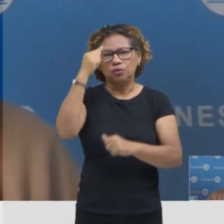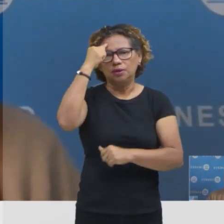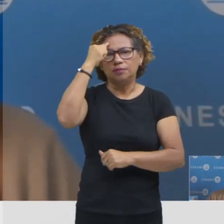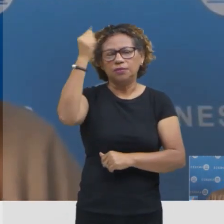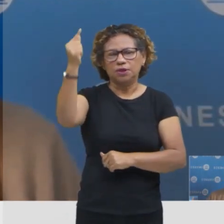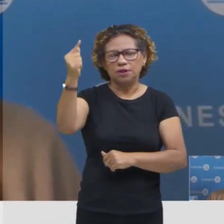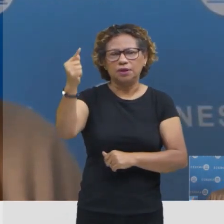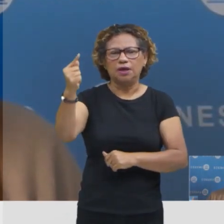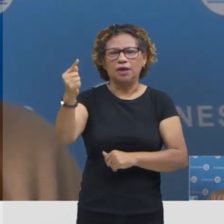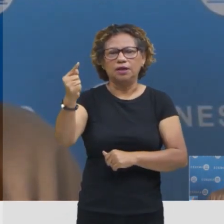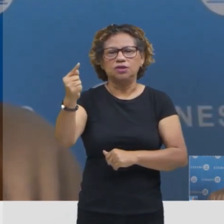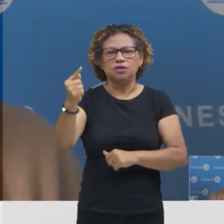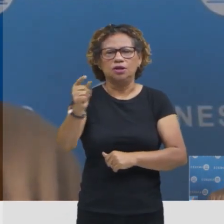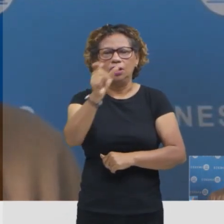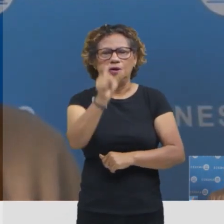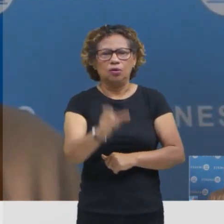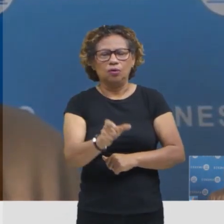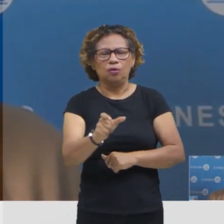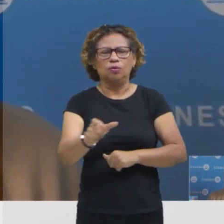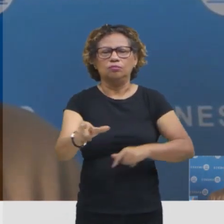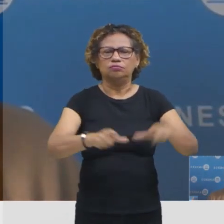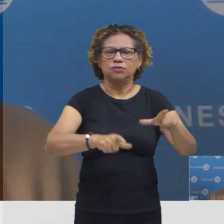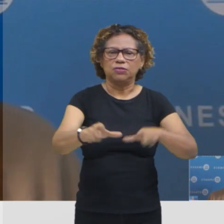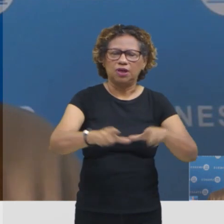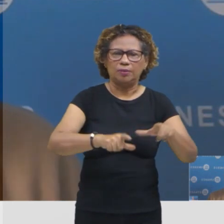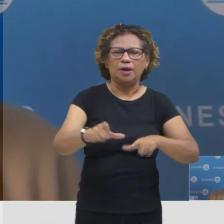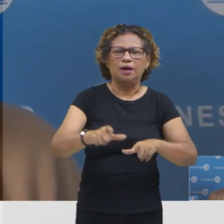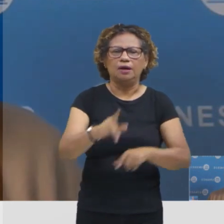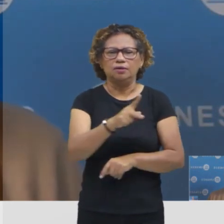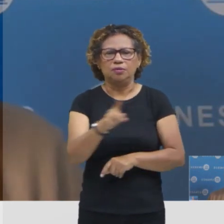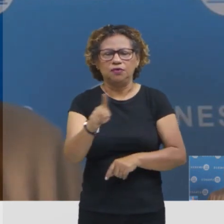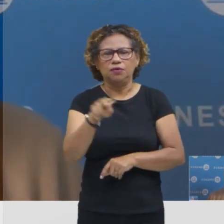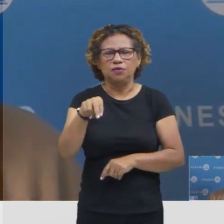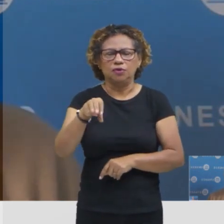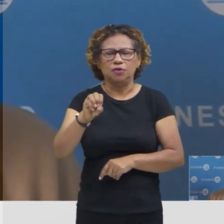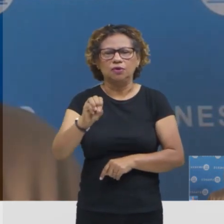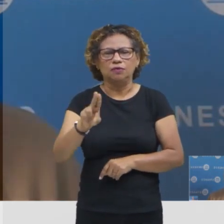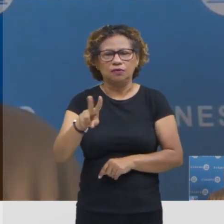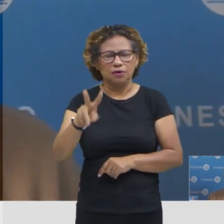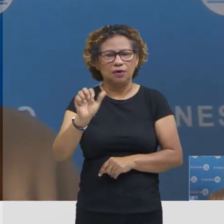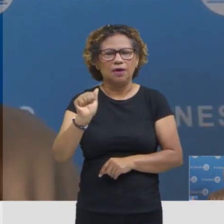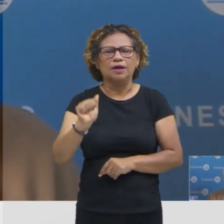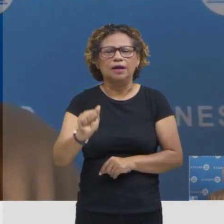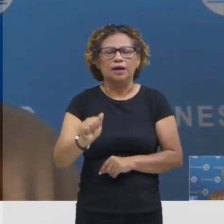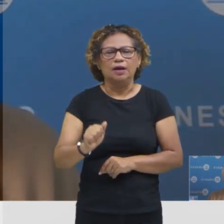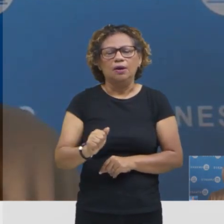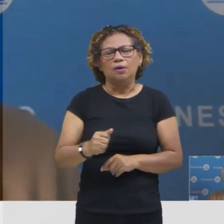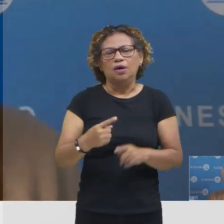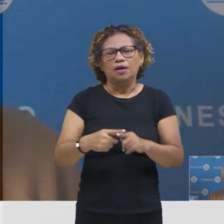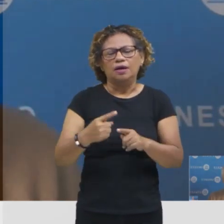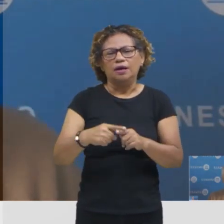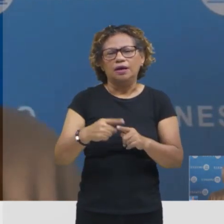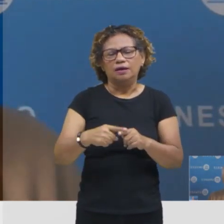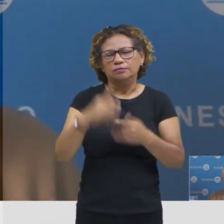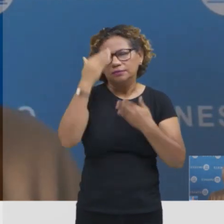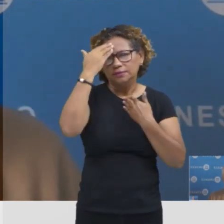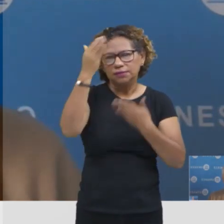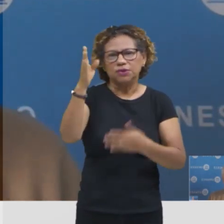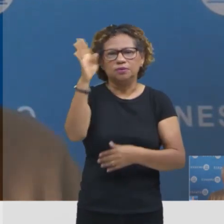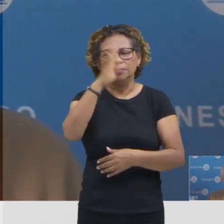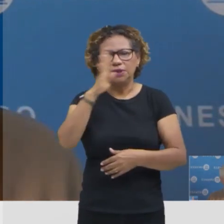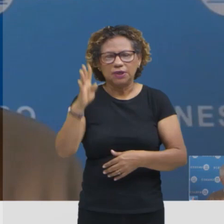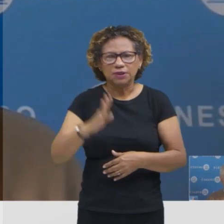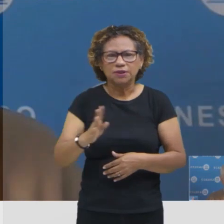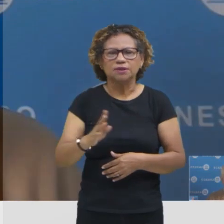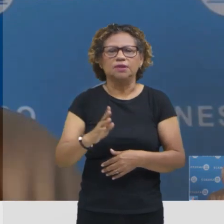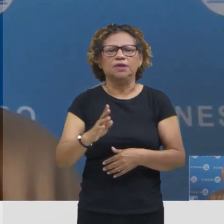o meu trabalho, porque eu sou extraordinariamente devedor ao Brasil de tudo o que o Brasil me deu, de tudo o que